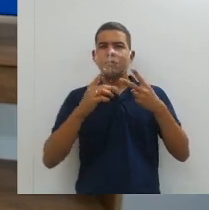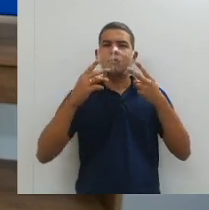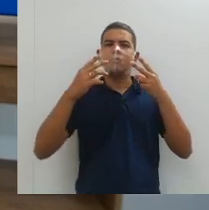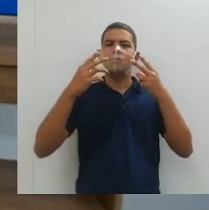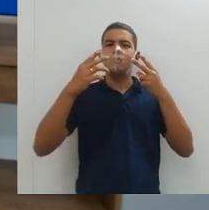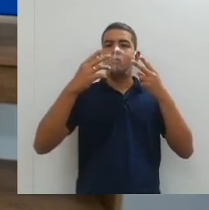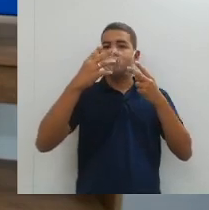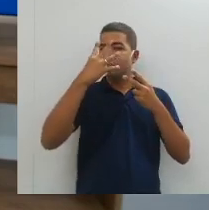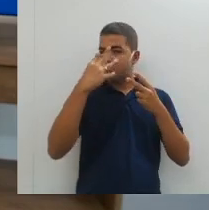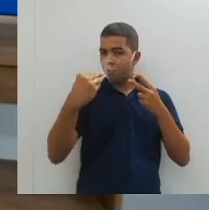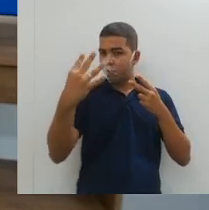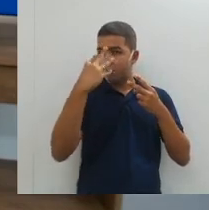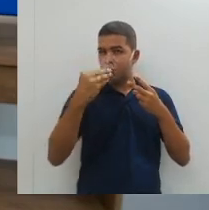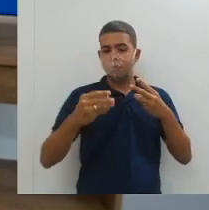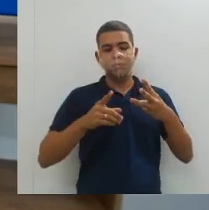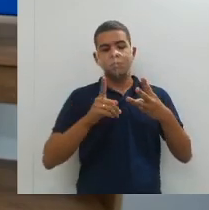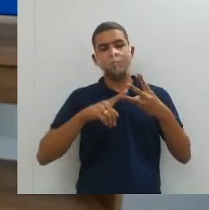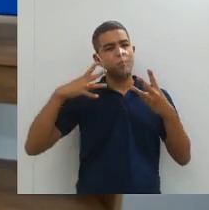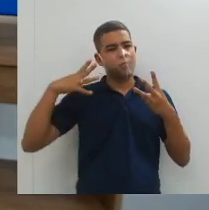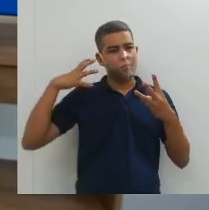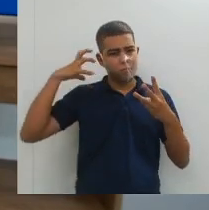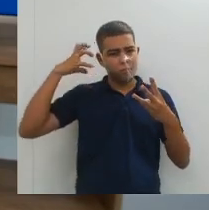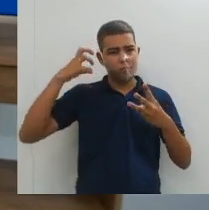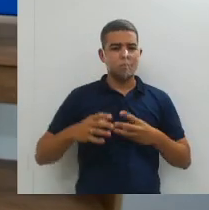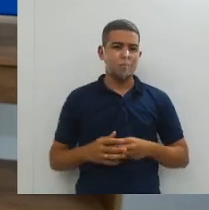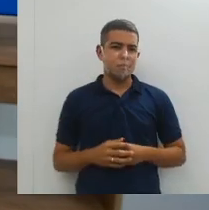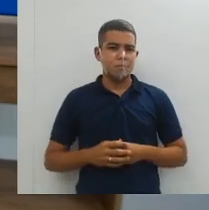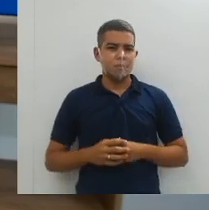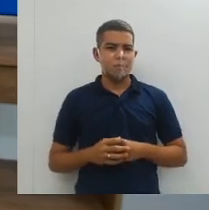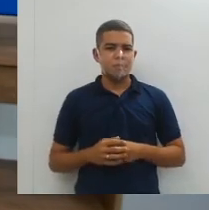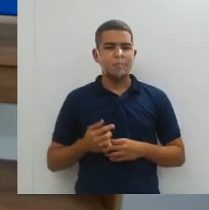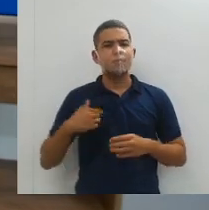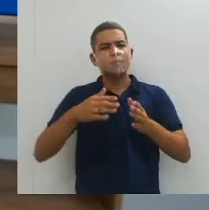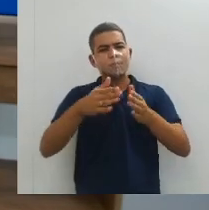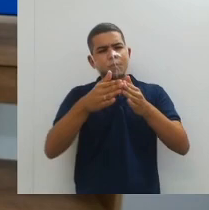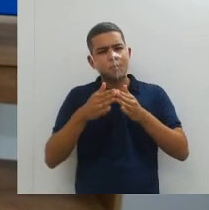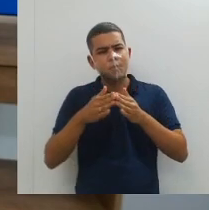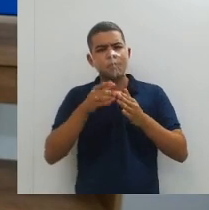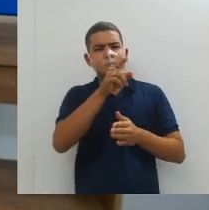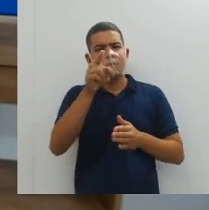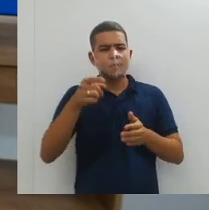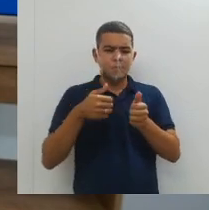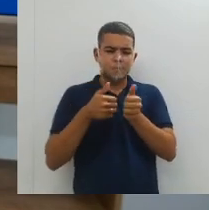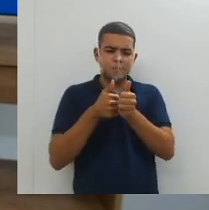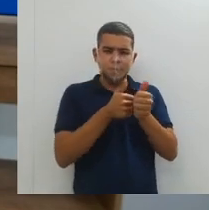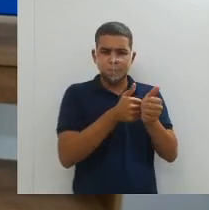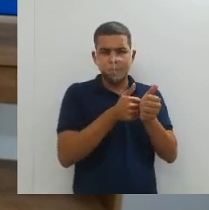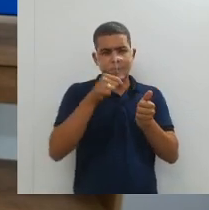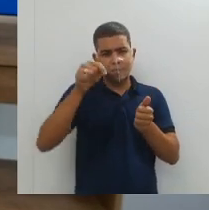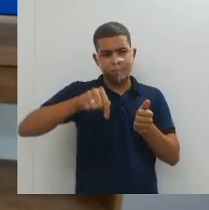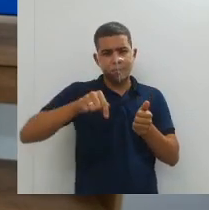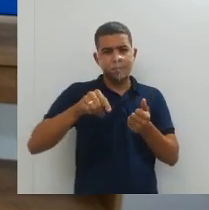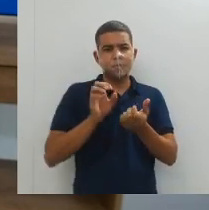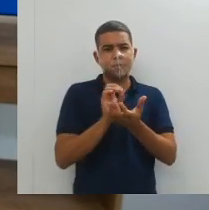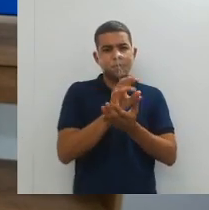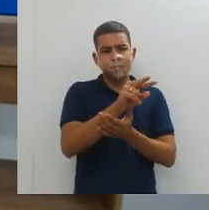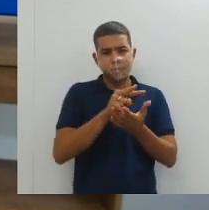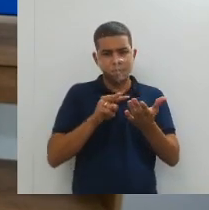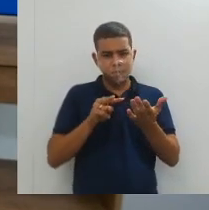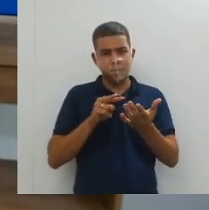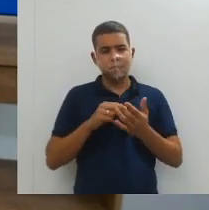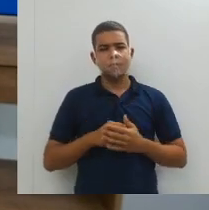ok? Mas antes disso, eu gostaria de pedir que você se inscreva no nosso canal,